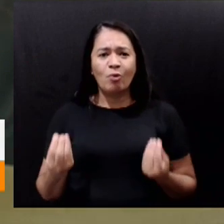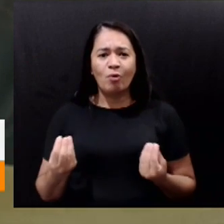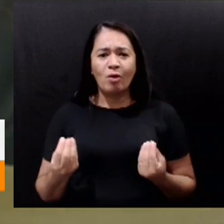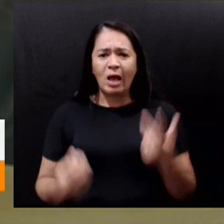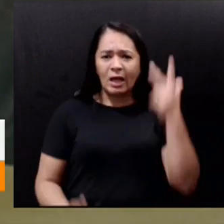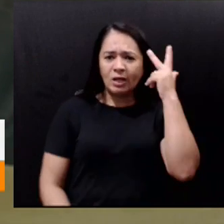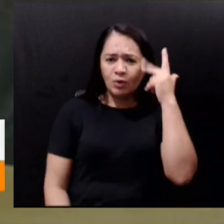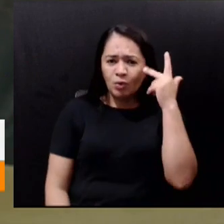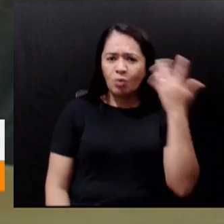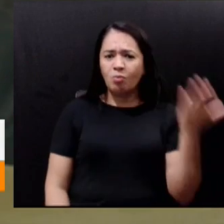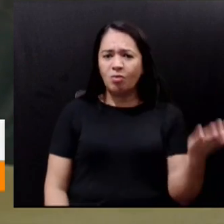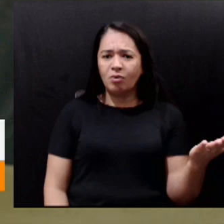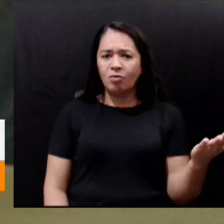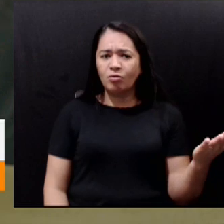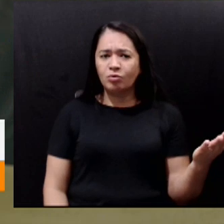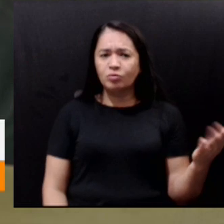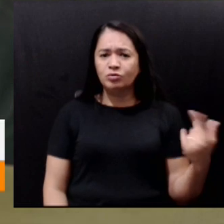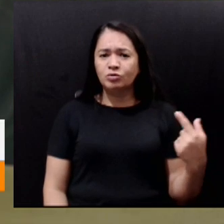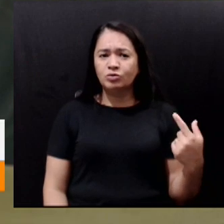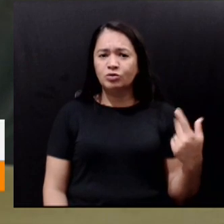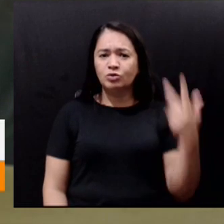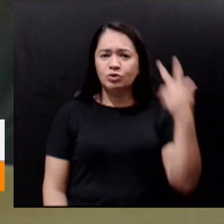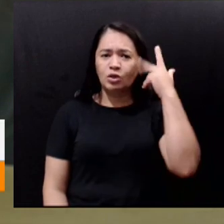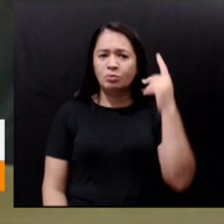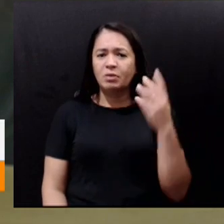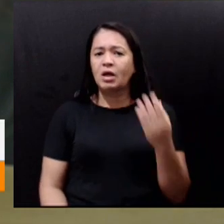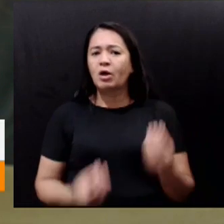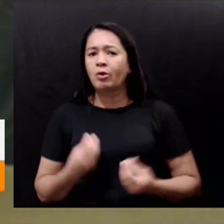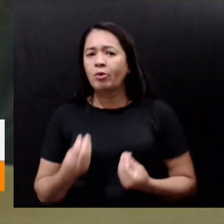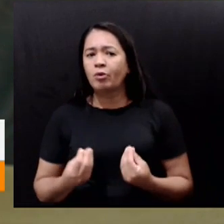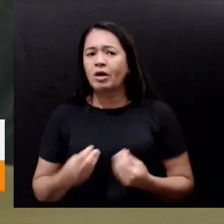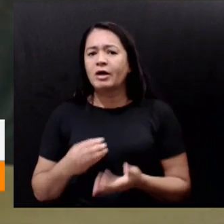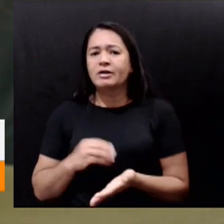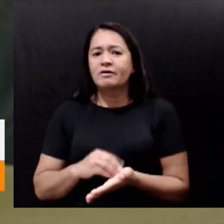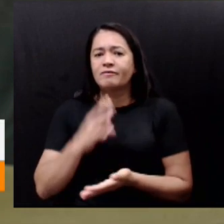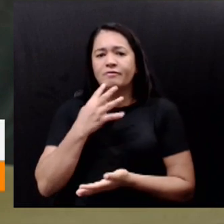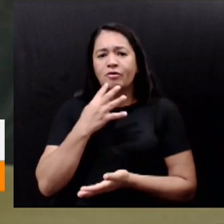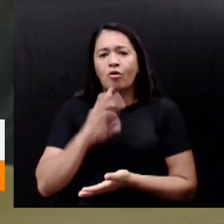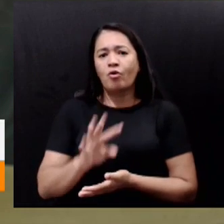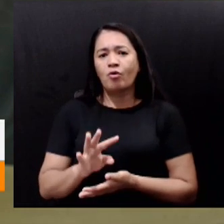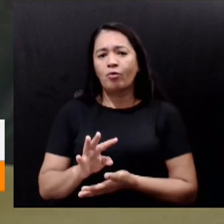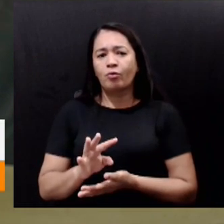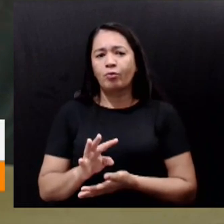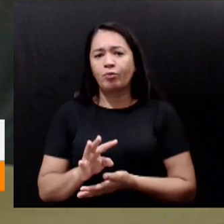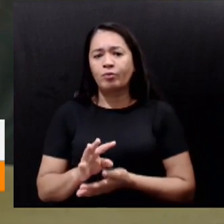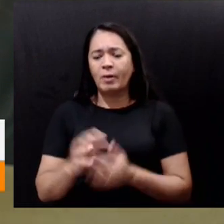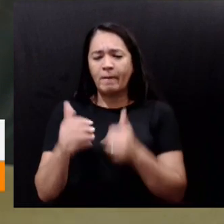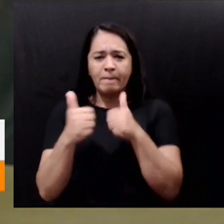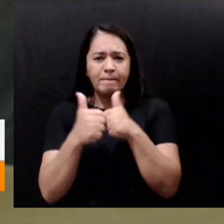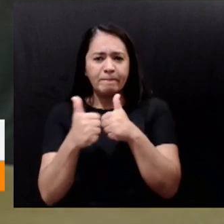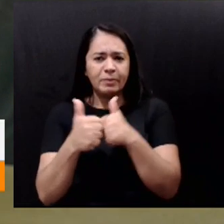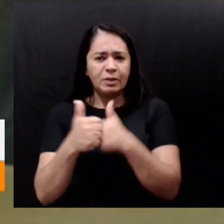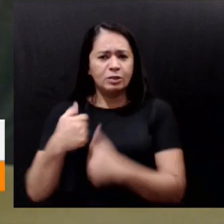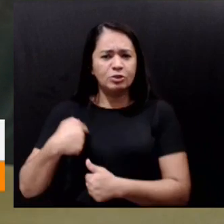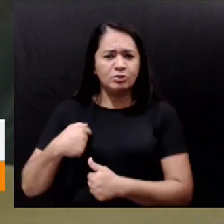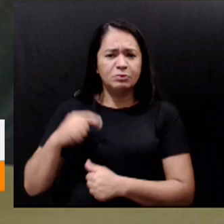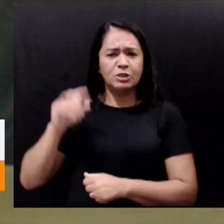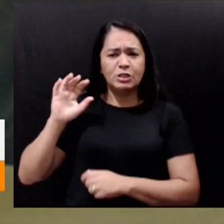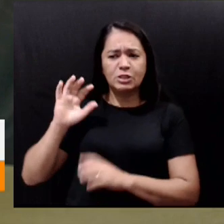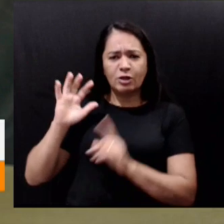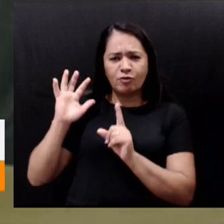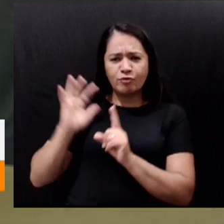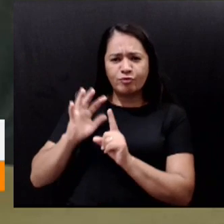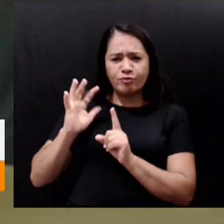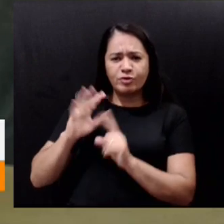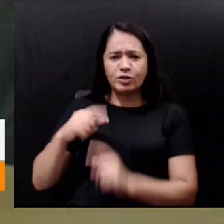gente pode normalizar essa falta de conhecimento de quem está perto de mim? Isso influencia na nossa saúde mental, na